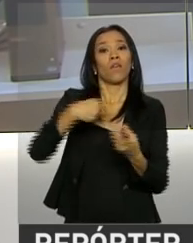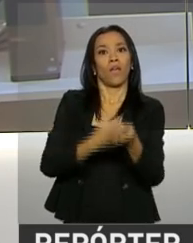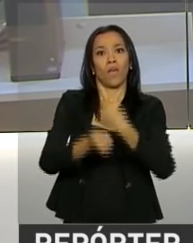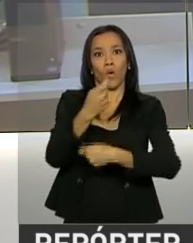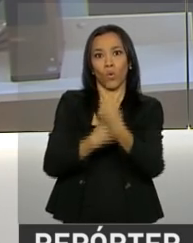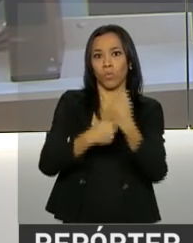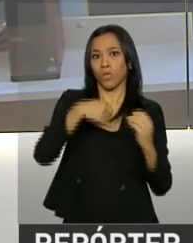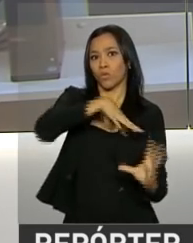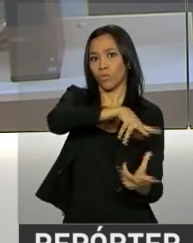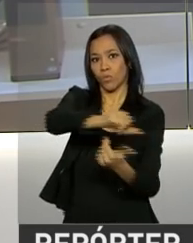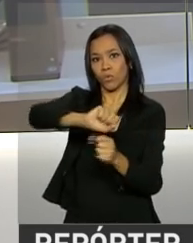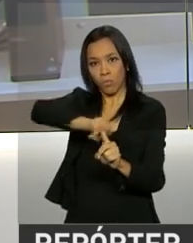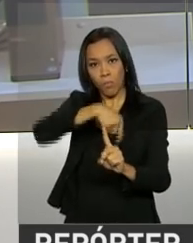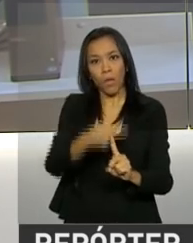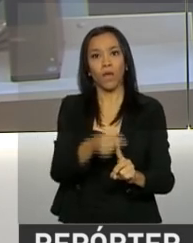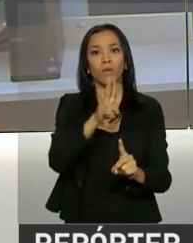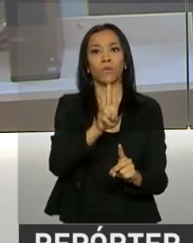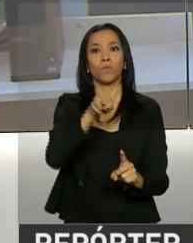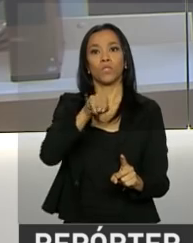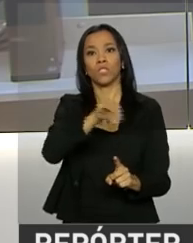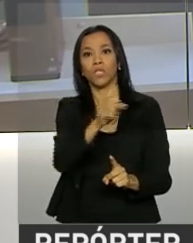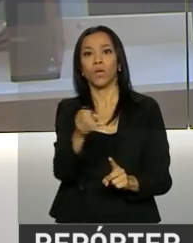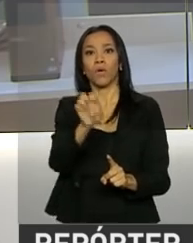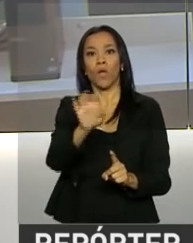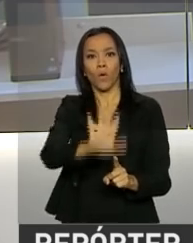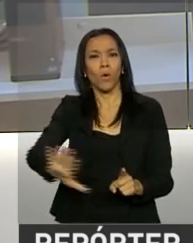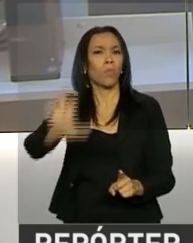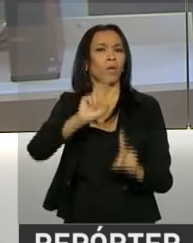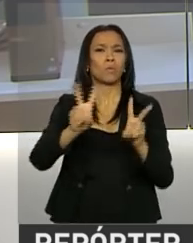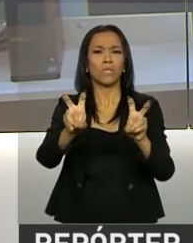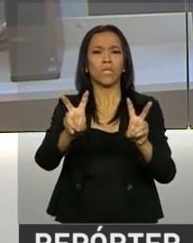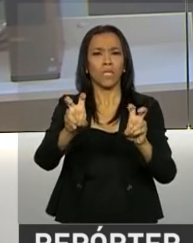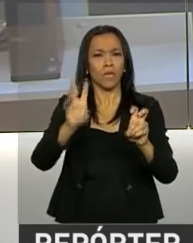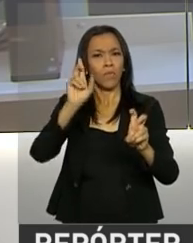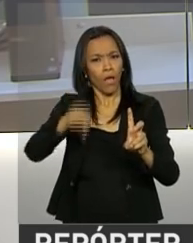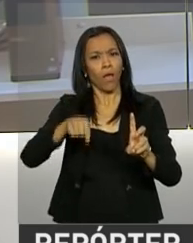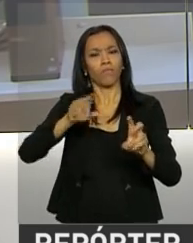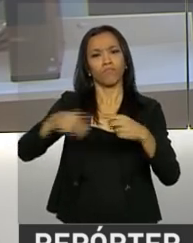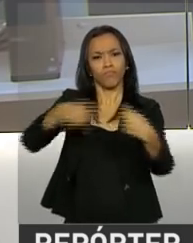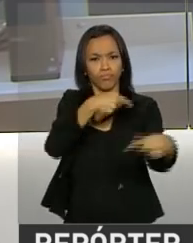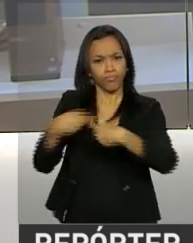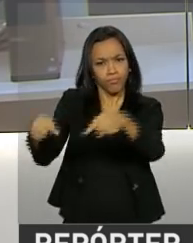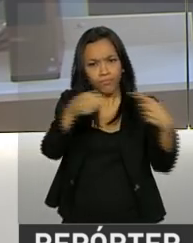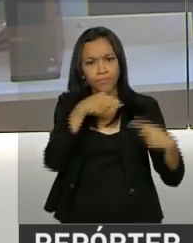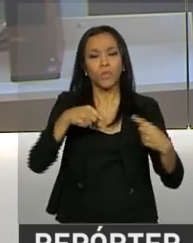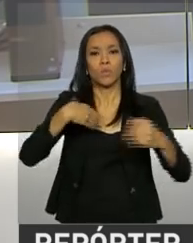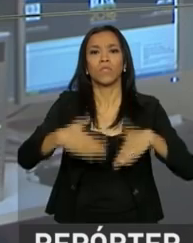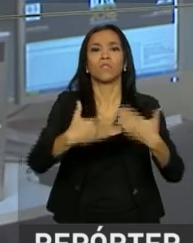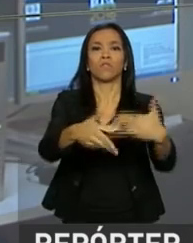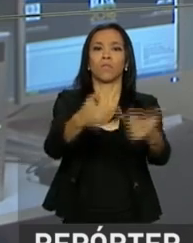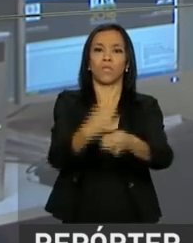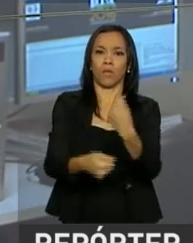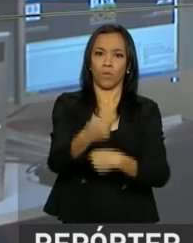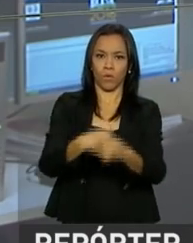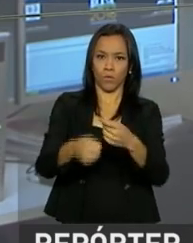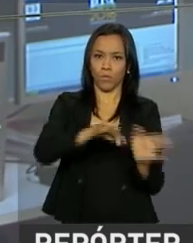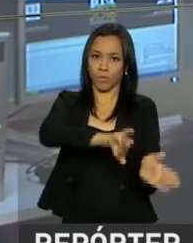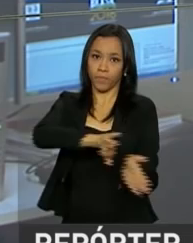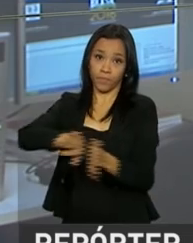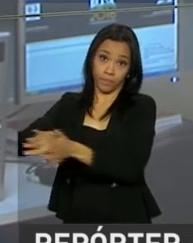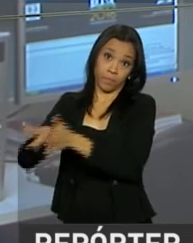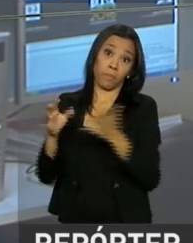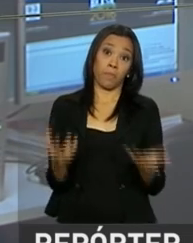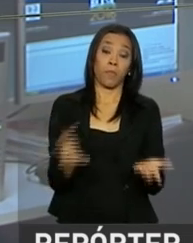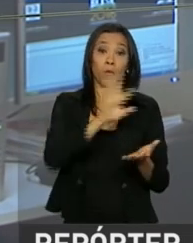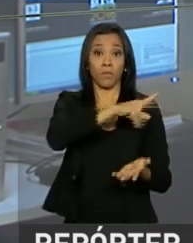União Europeia. A reunião vai ter como um dos temas centrais a promoção do crescimento econômico. O presidente